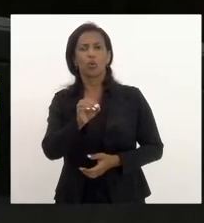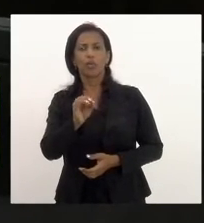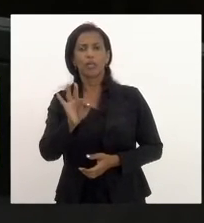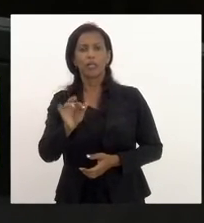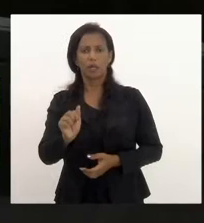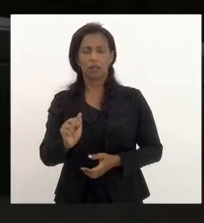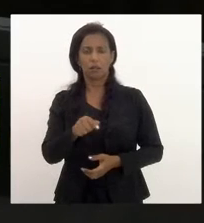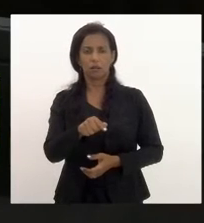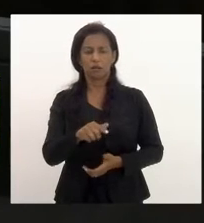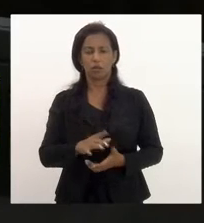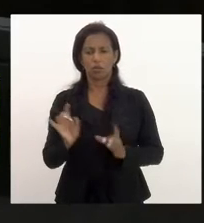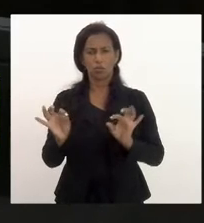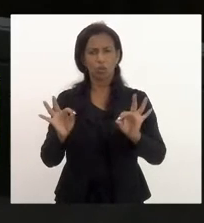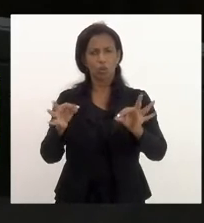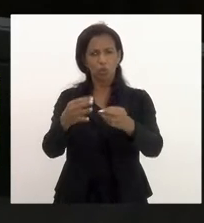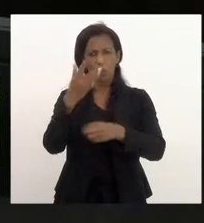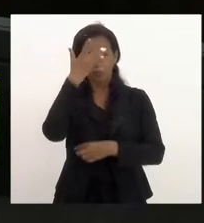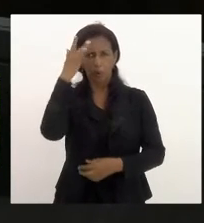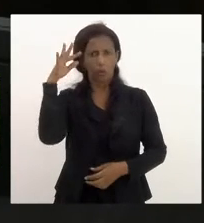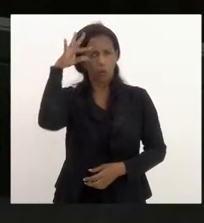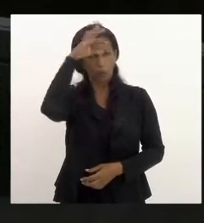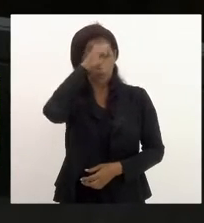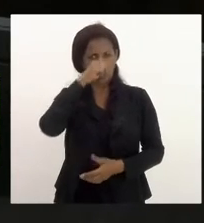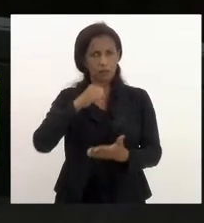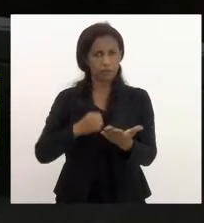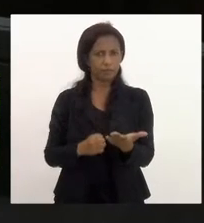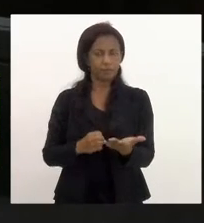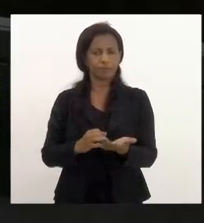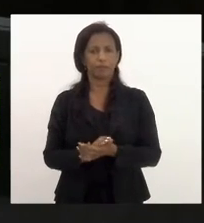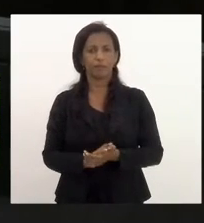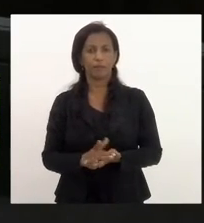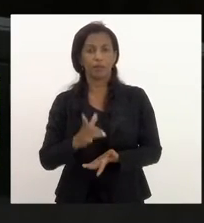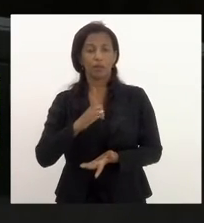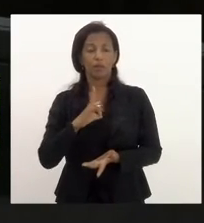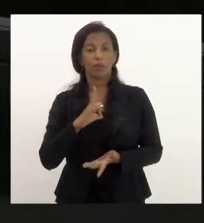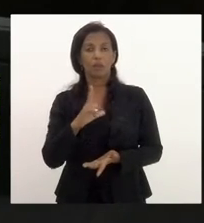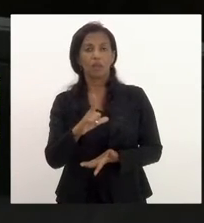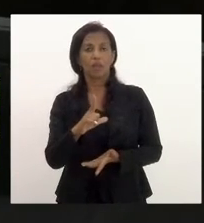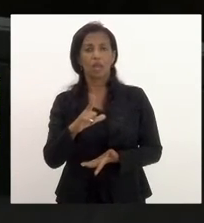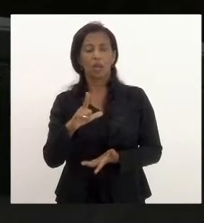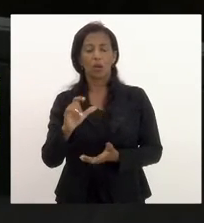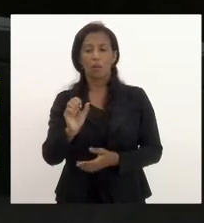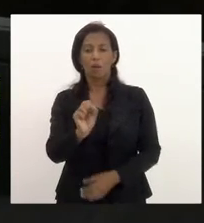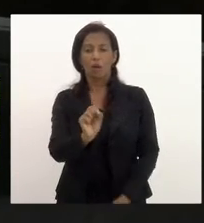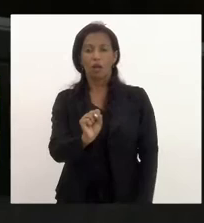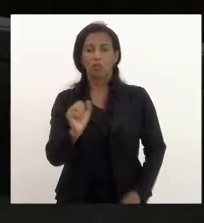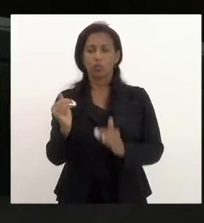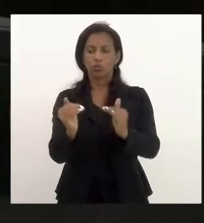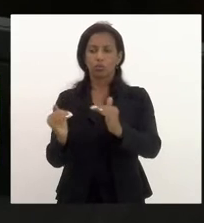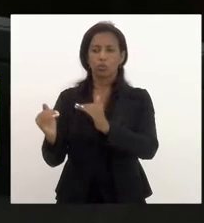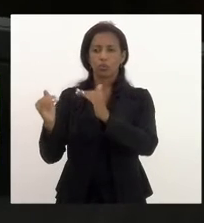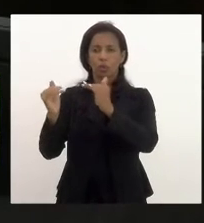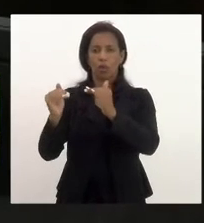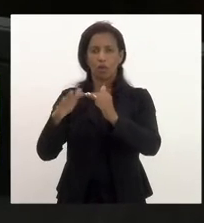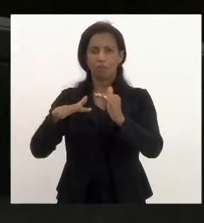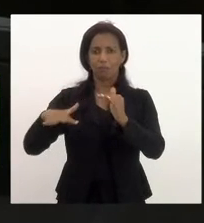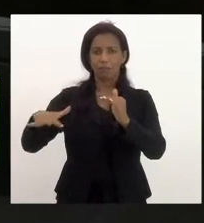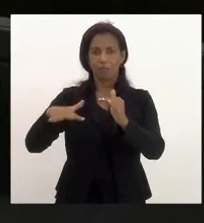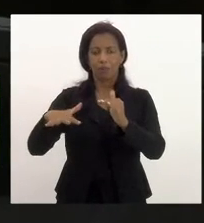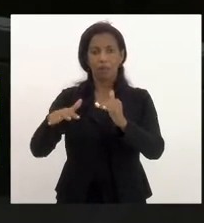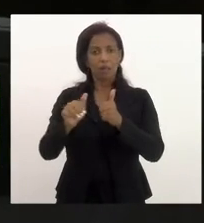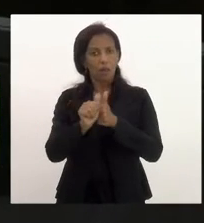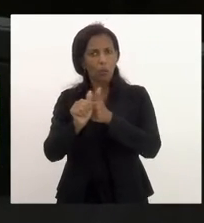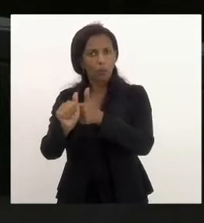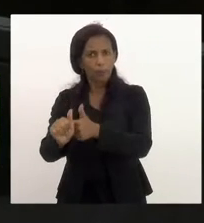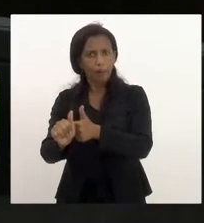é só para que todos se O que é existe uma Superintendência na secretaria de fazenda que faz